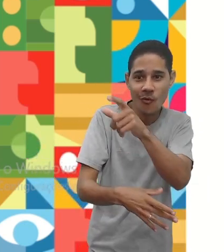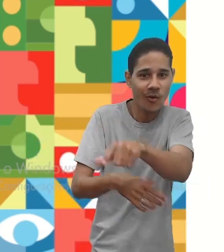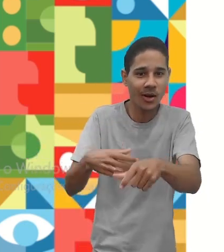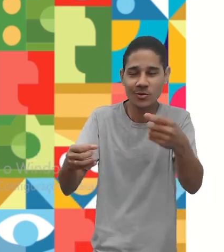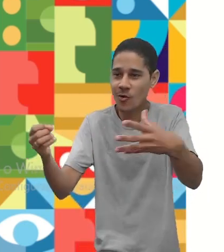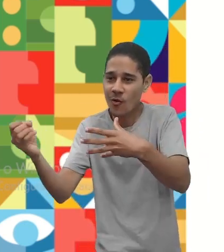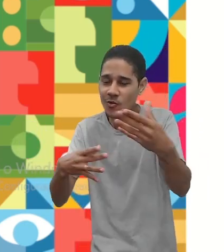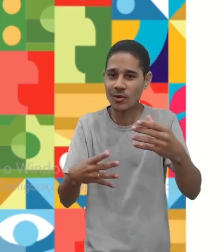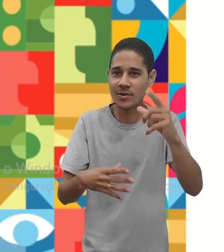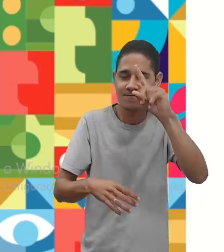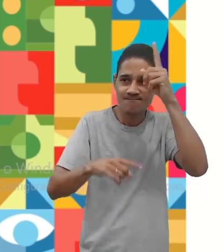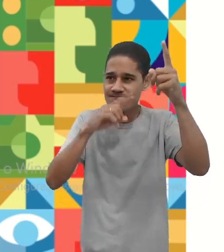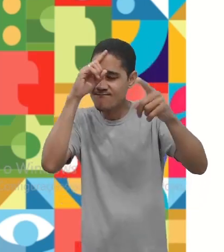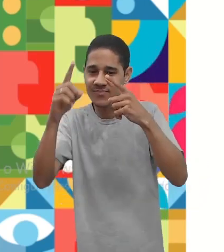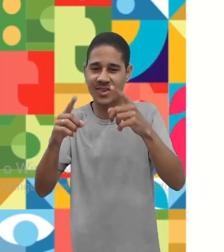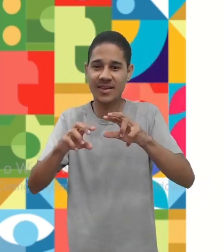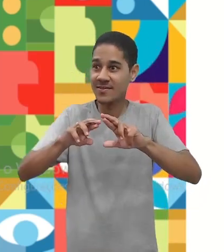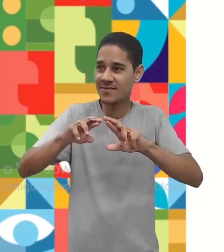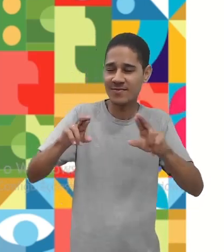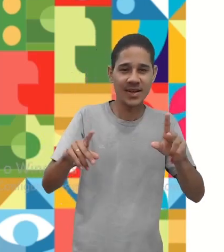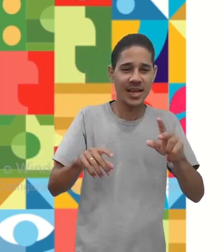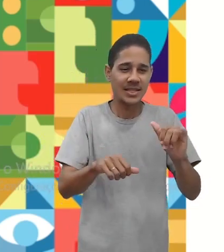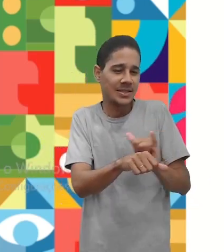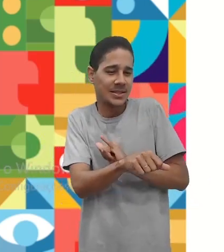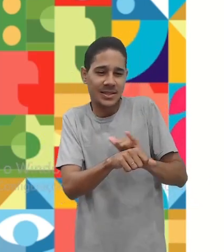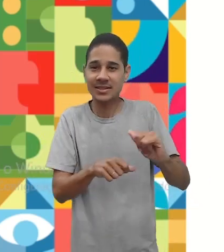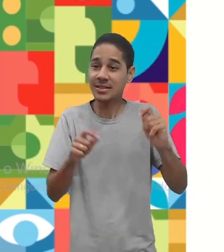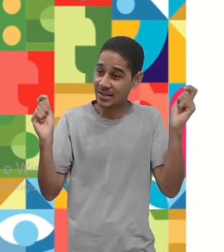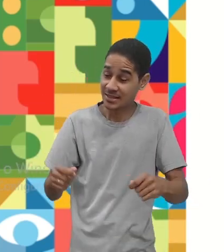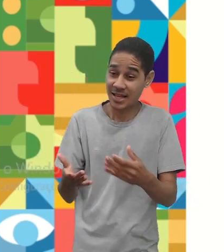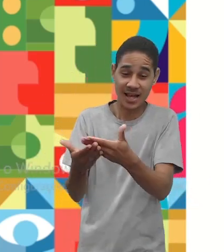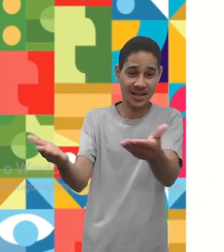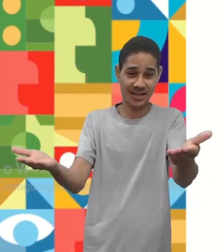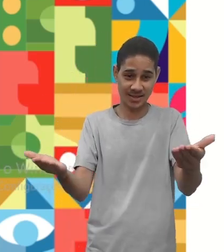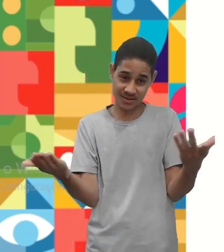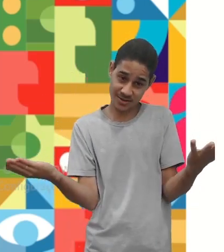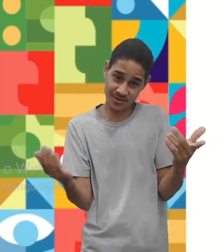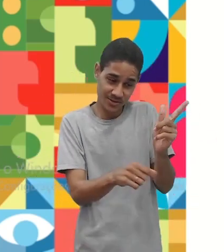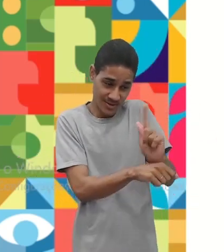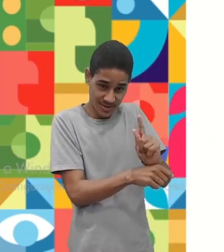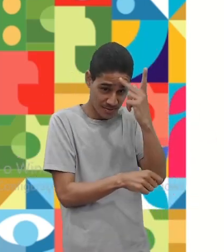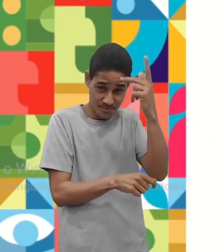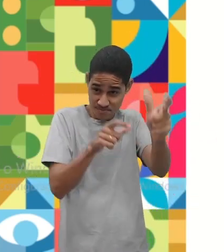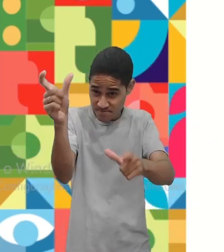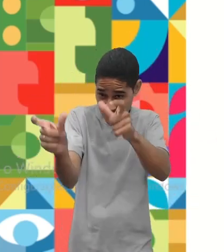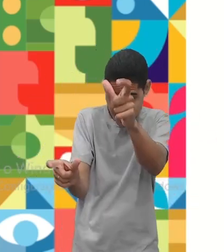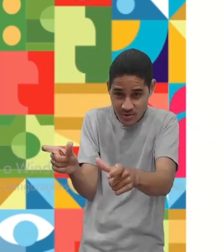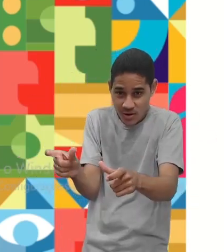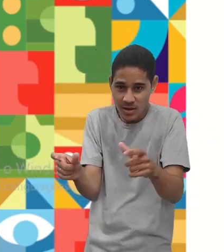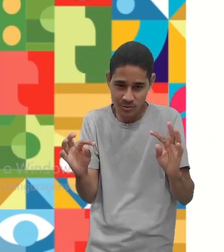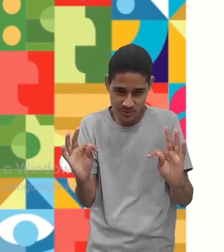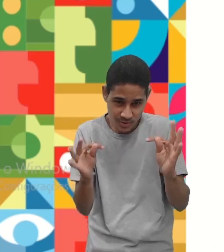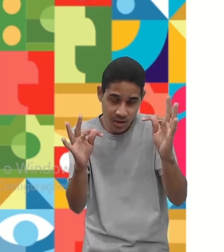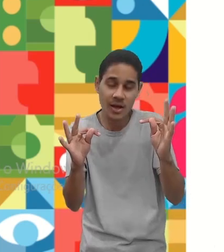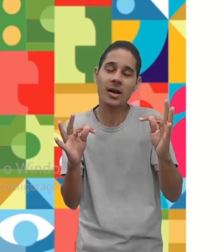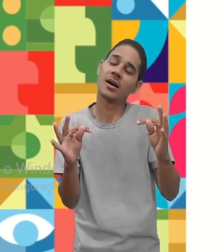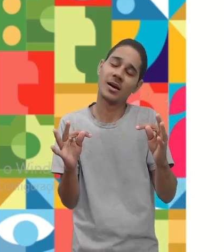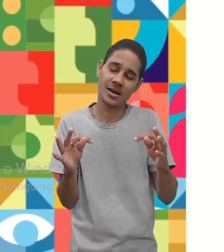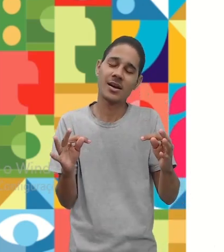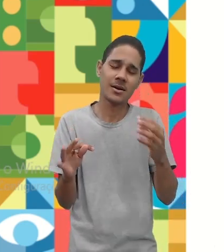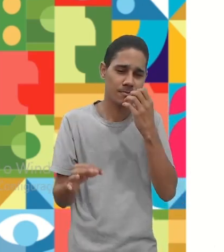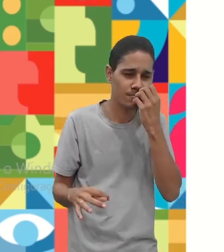e diferenciação estratégica. Então, gerenciar as pessoas, esse capital humano, né, de maneira tecnológica, é uma